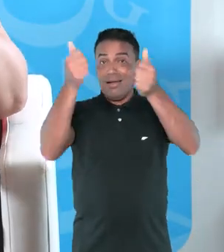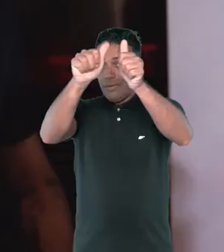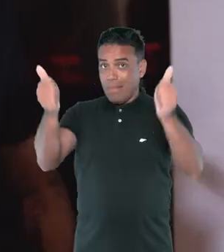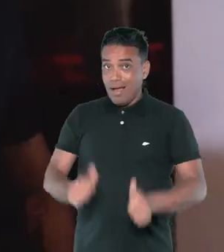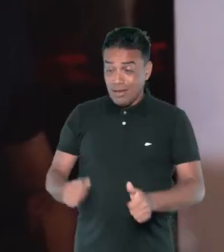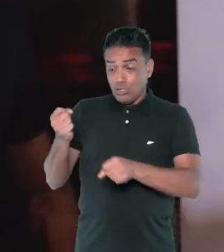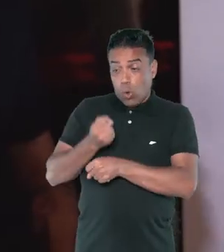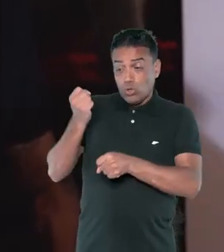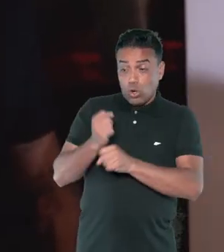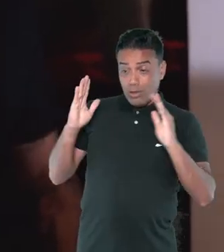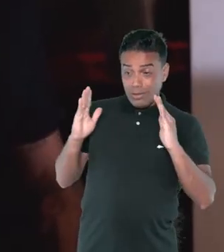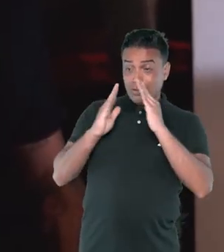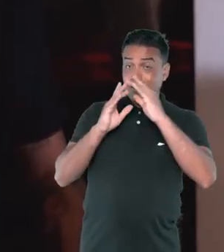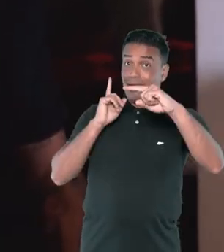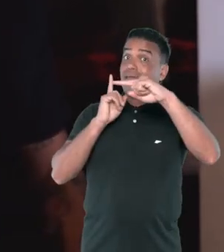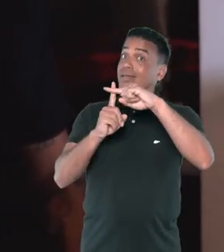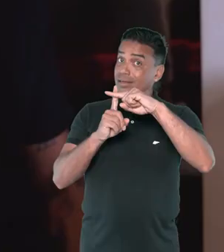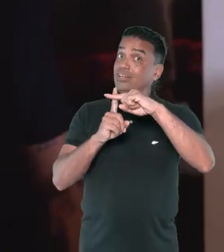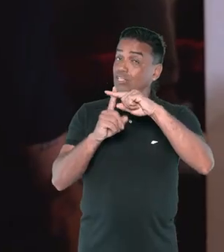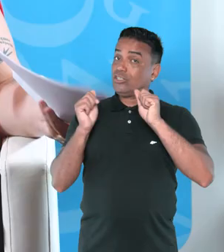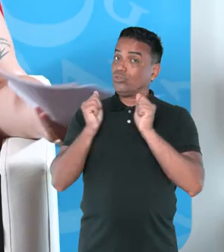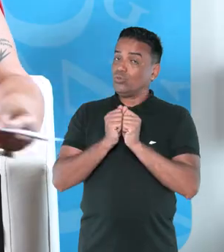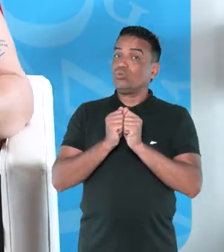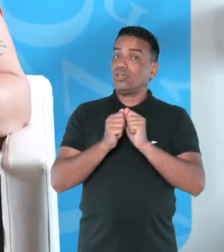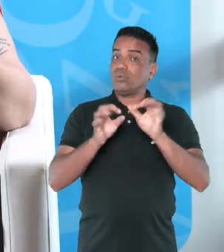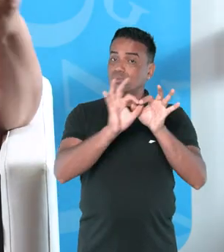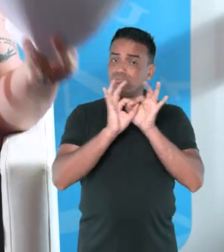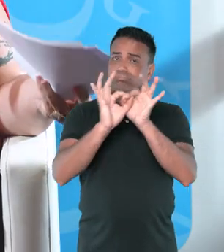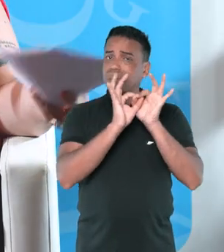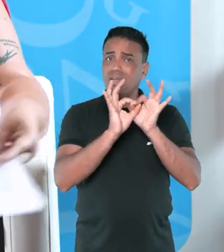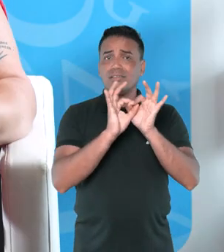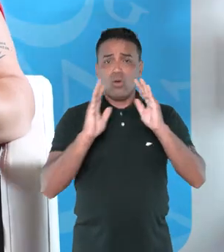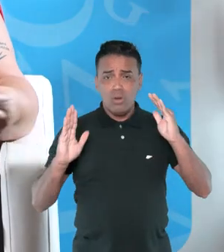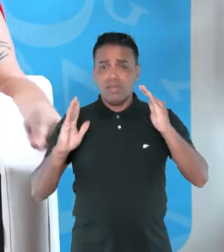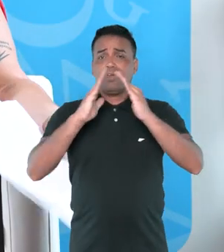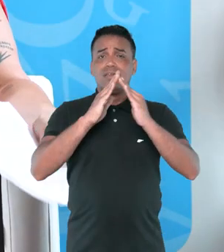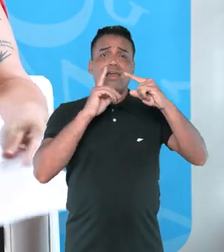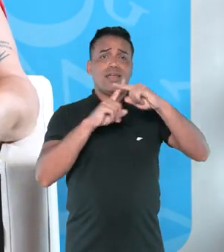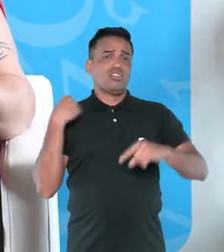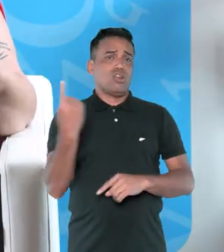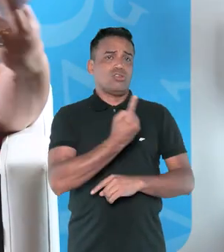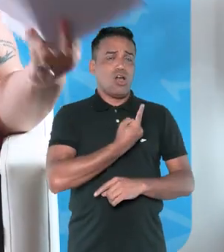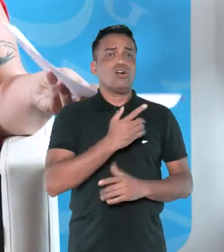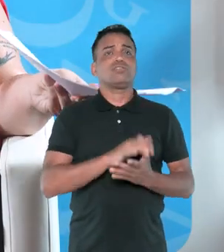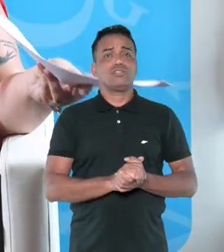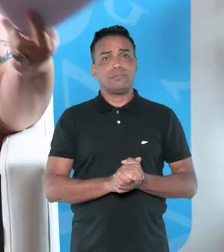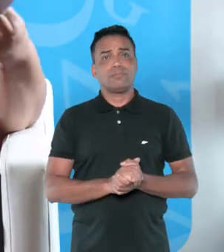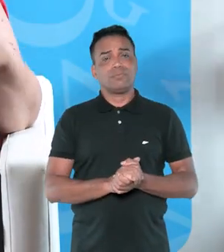constrói uma igreja juntos, vamos nos dar as mãos, e essa igreja será nossa, e eles acreditaram. A madeira